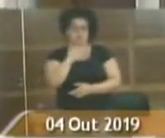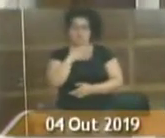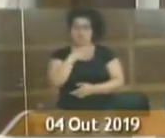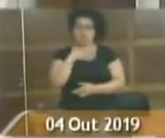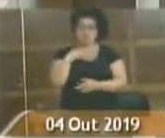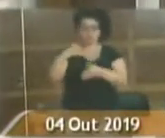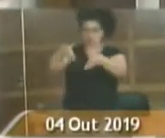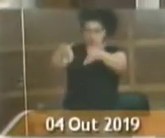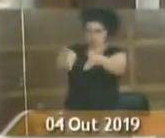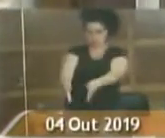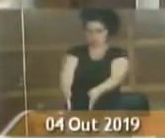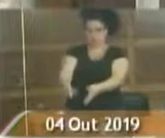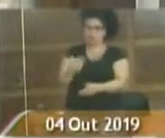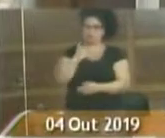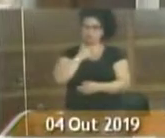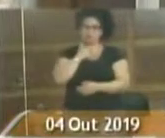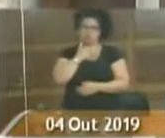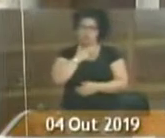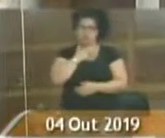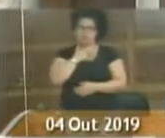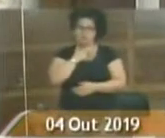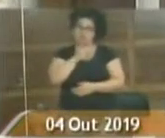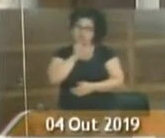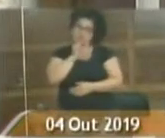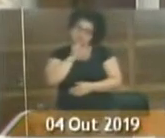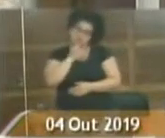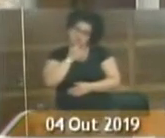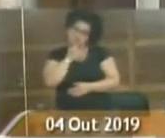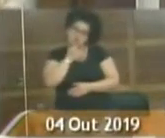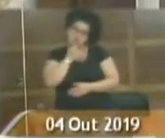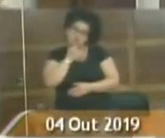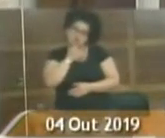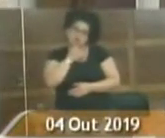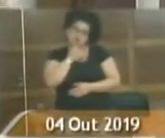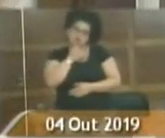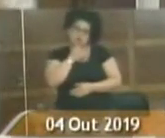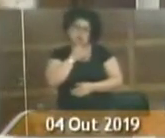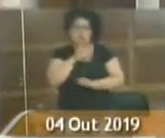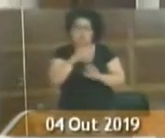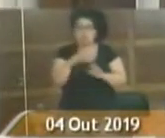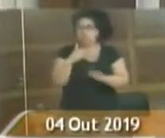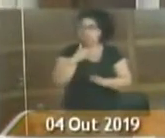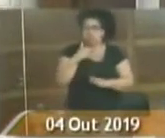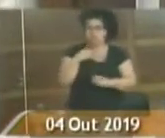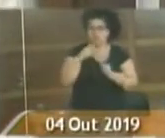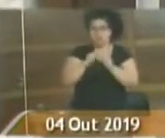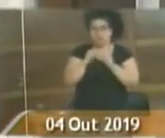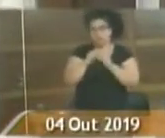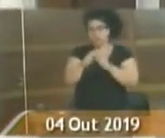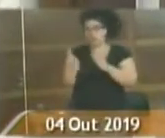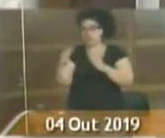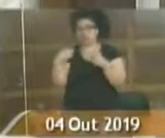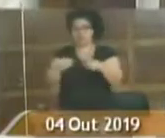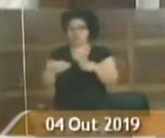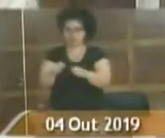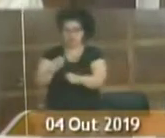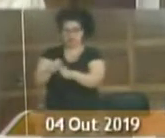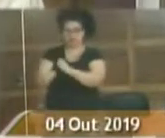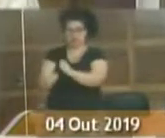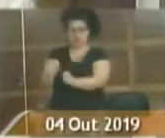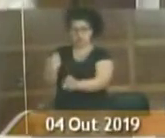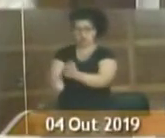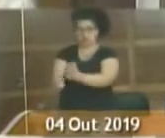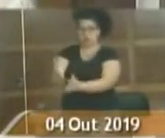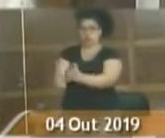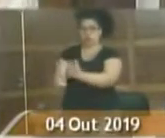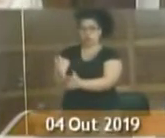ser enterrado, gente. É triste, mas aí a gente vai fazer outro enterro. A gente vai ter que cremar esse bichinho,